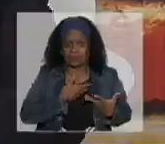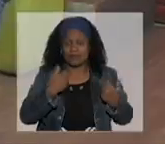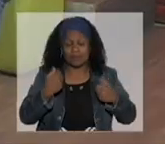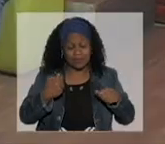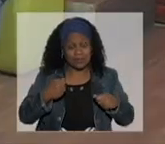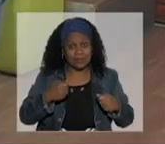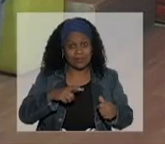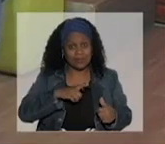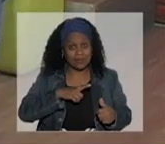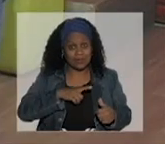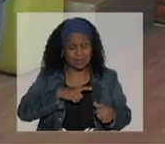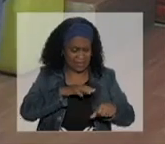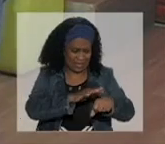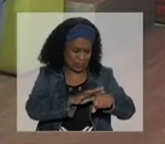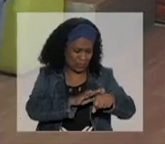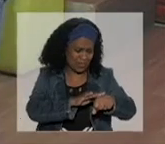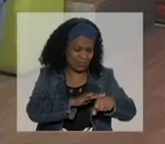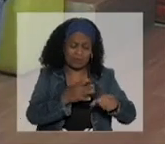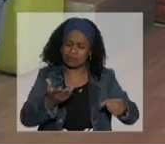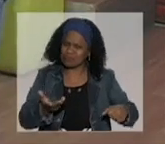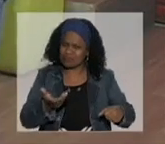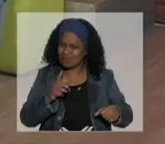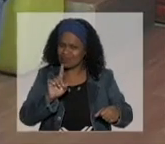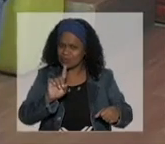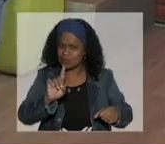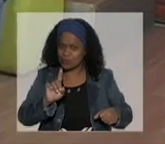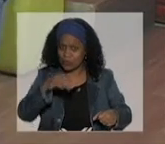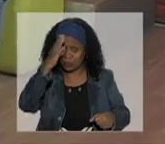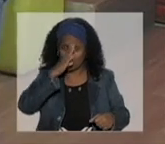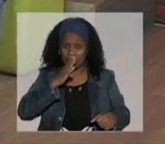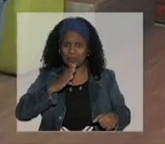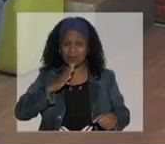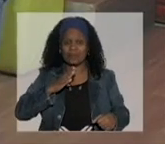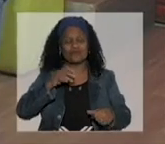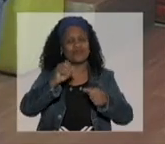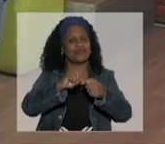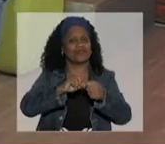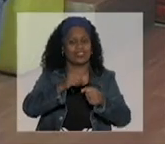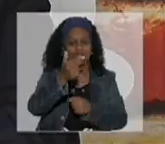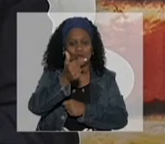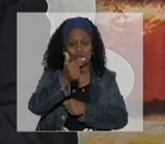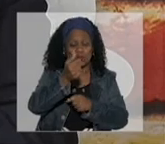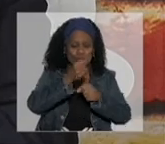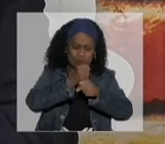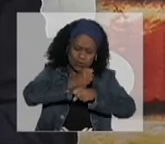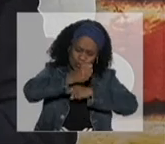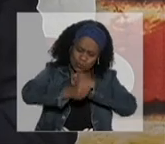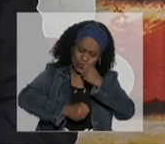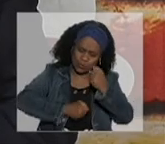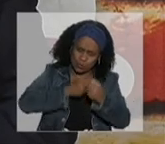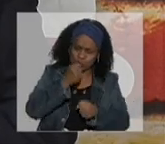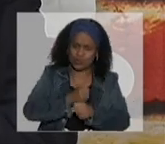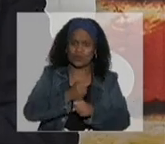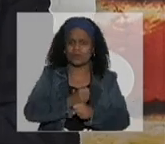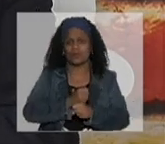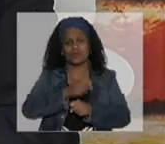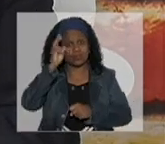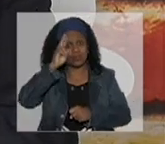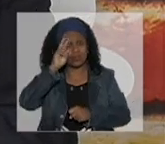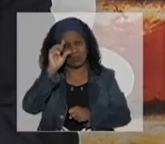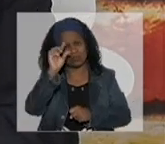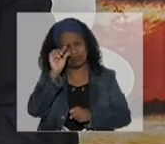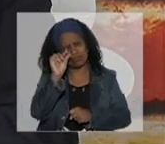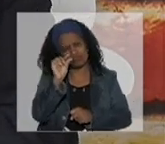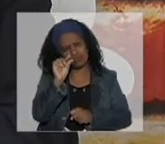pelo cancro, pela chaga da fome. Então o Brasil apostou nisso, e 12 anos depois, que é um tempo histórico